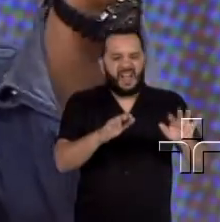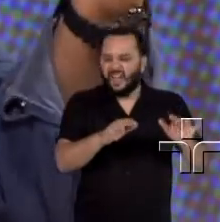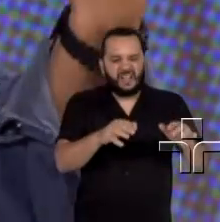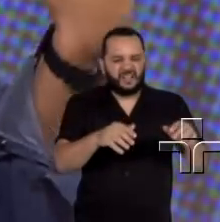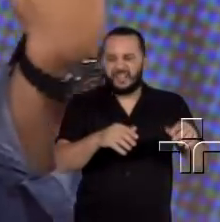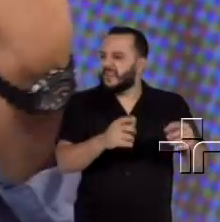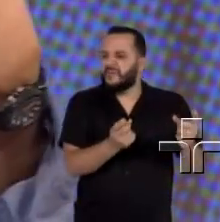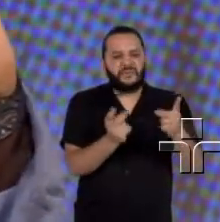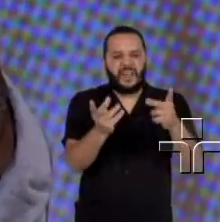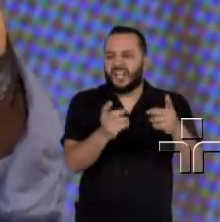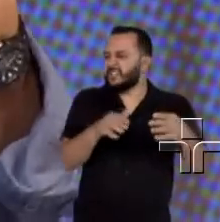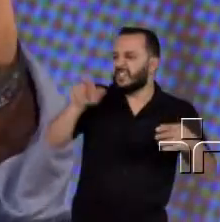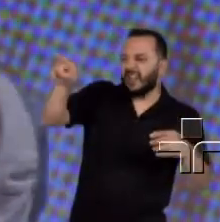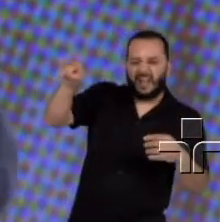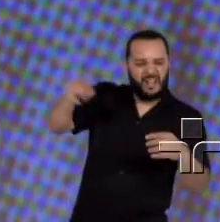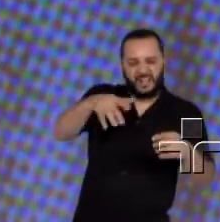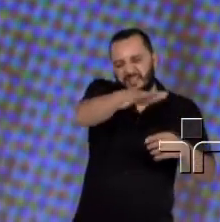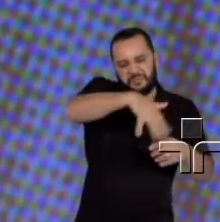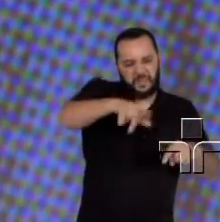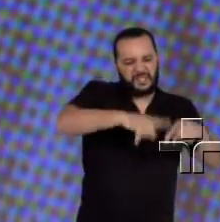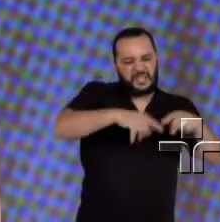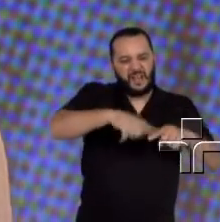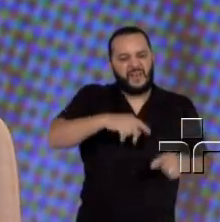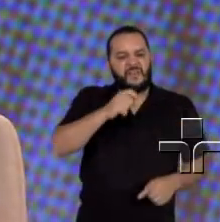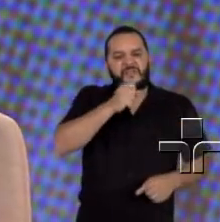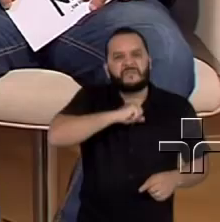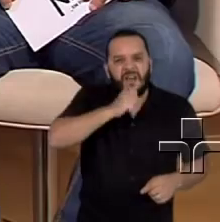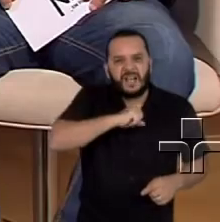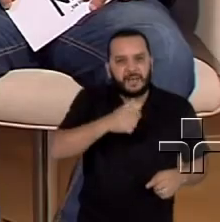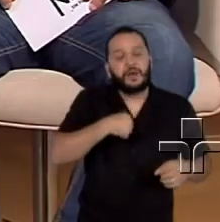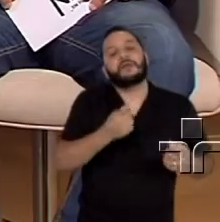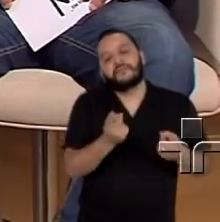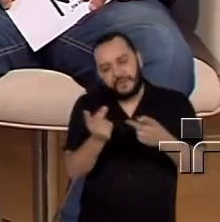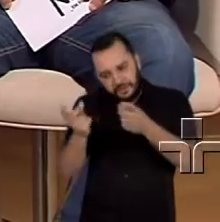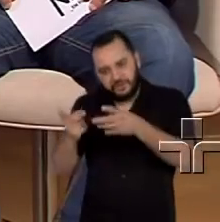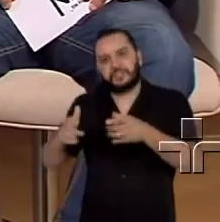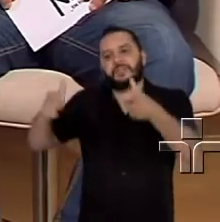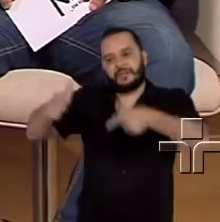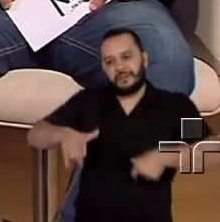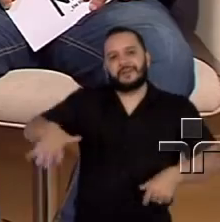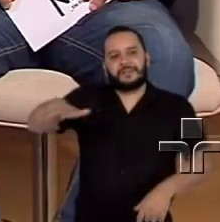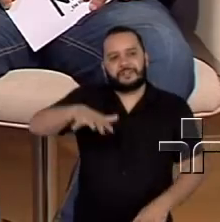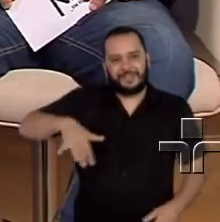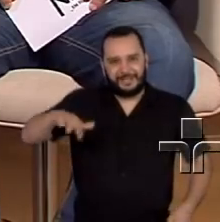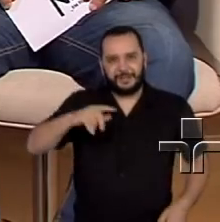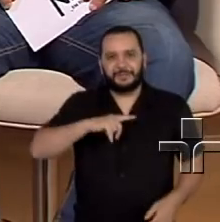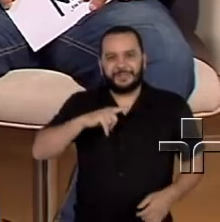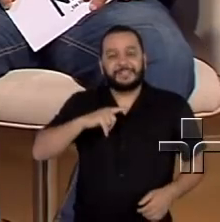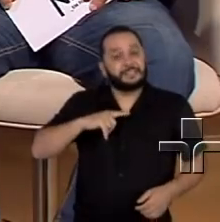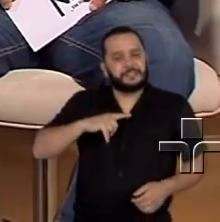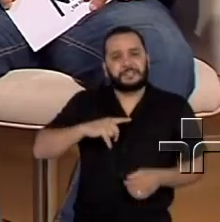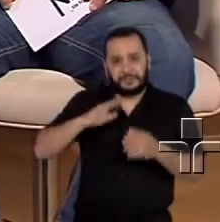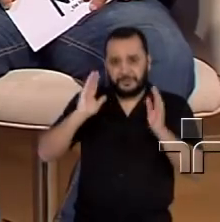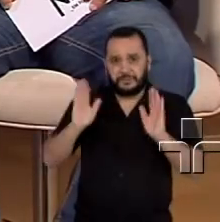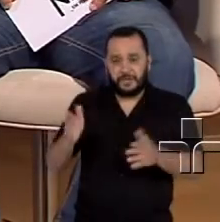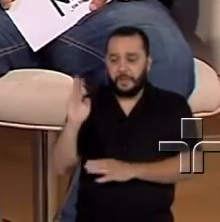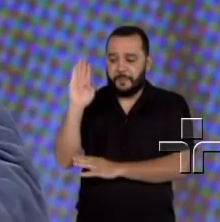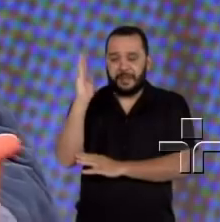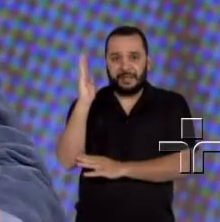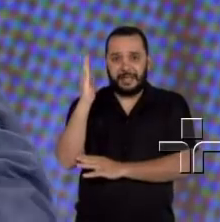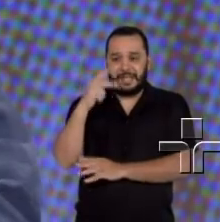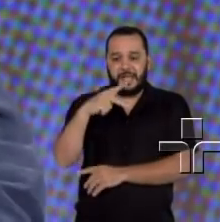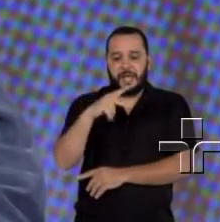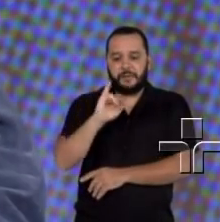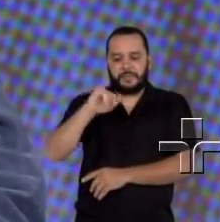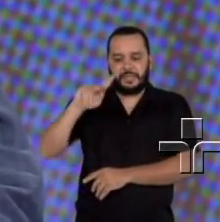vinha vender esse restolho na nossa região, né? Pinho de Riga, por exemplo, que é uma madeira